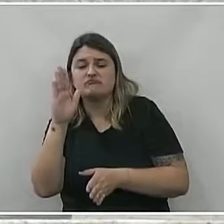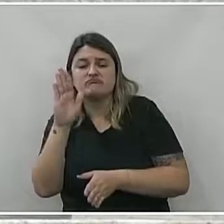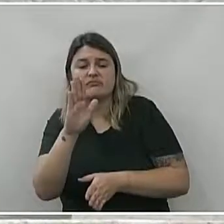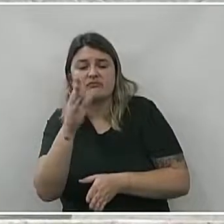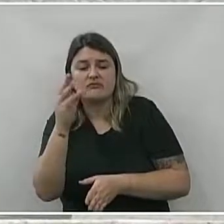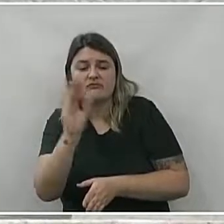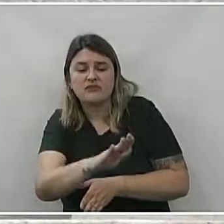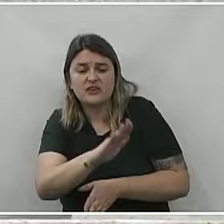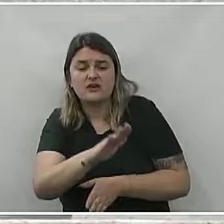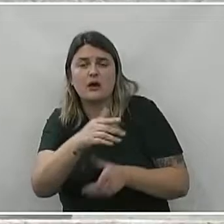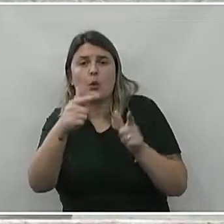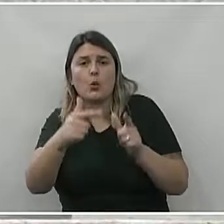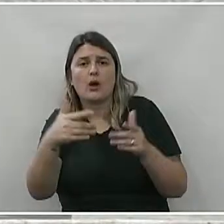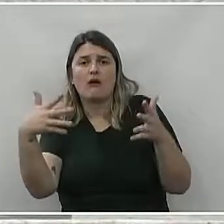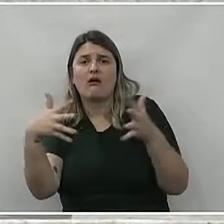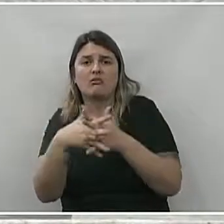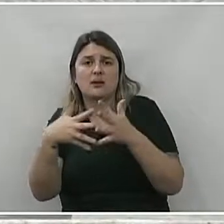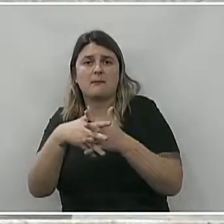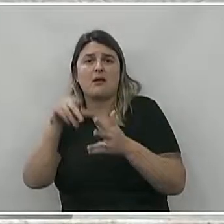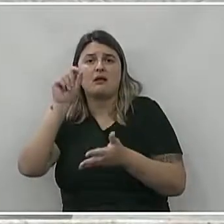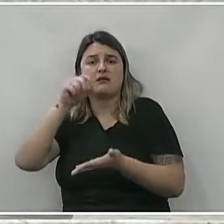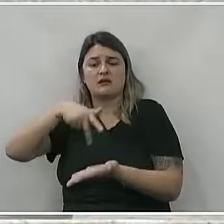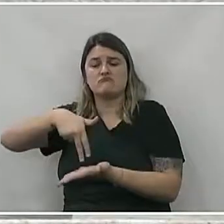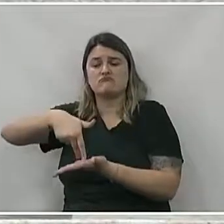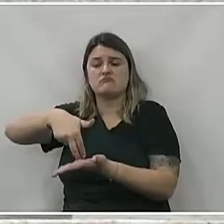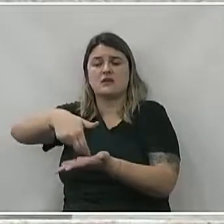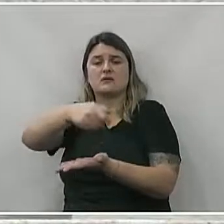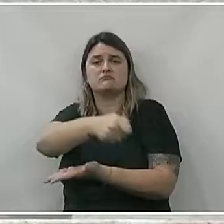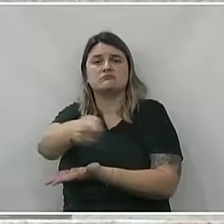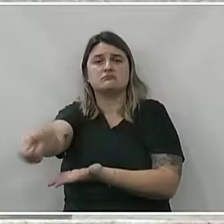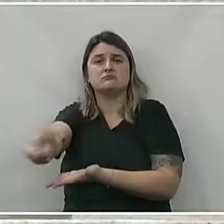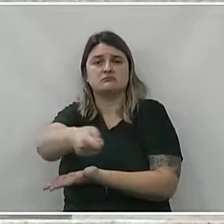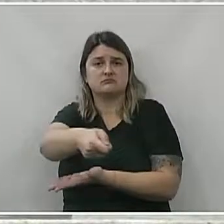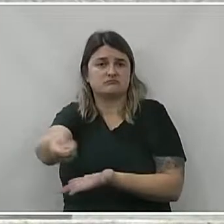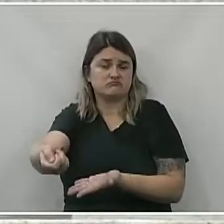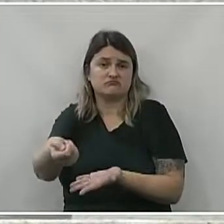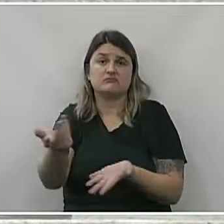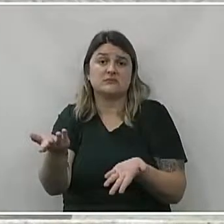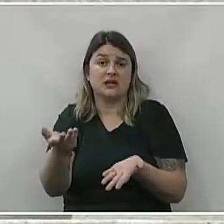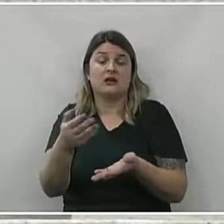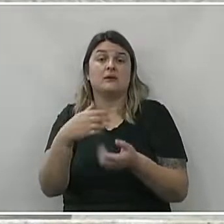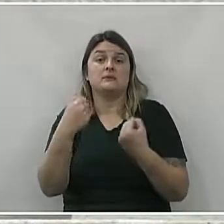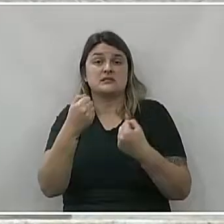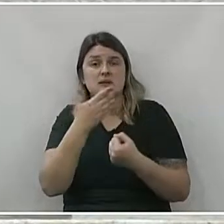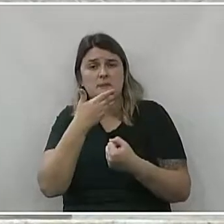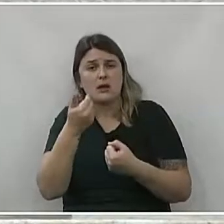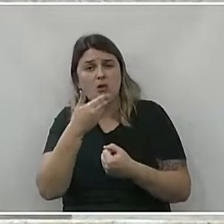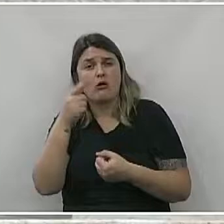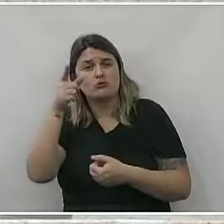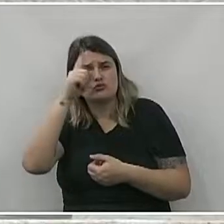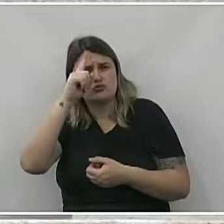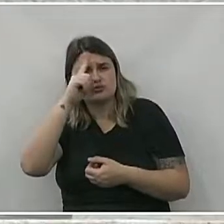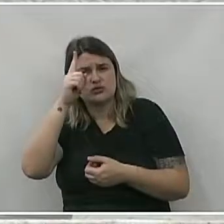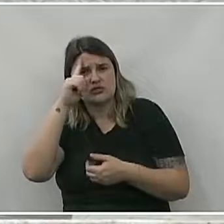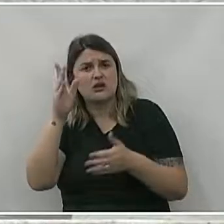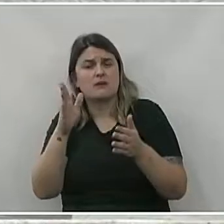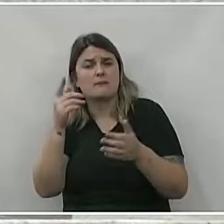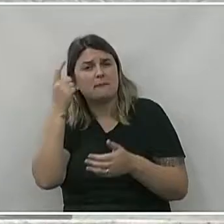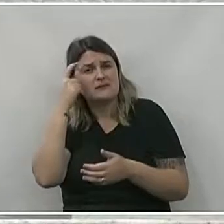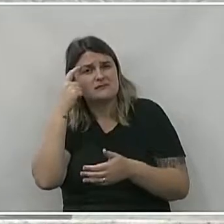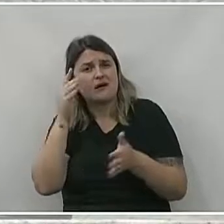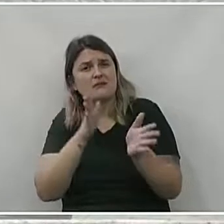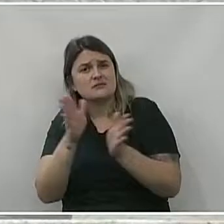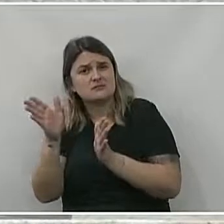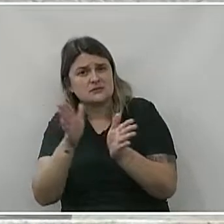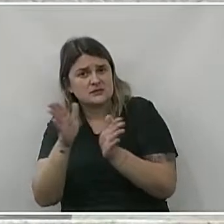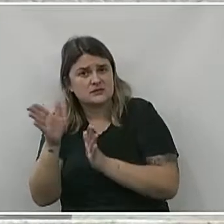as pessoas com deficiência do seu direito de ir e vir. Devemos melhorar a cada dia a acessibilidade para todos